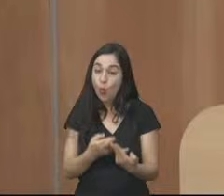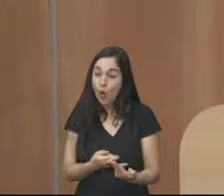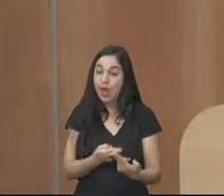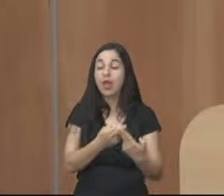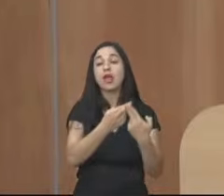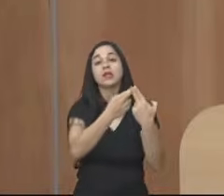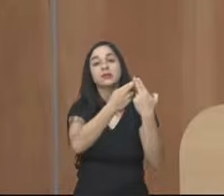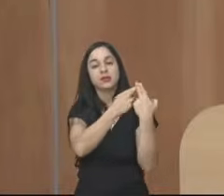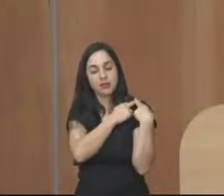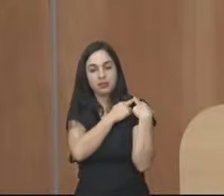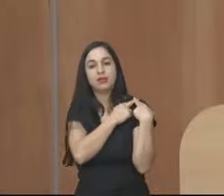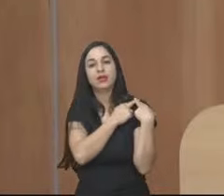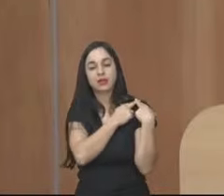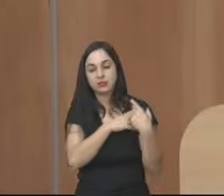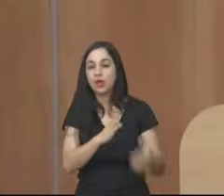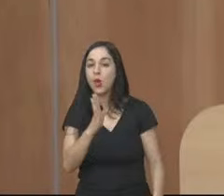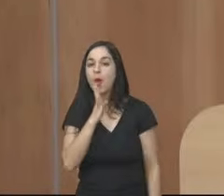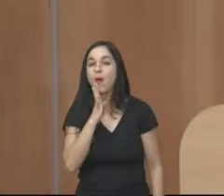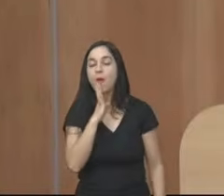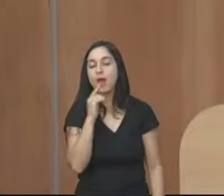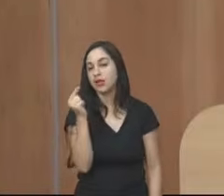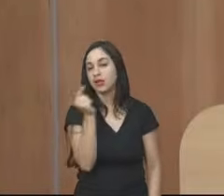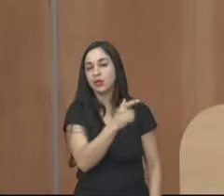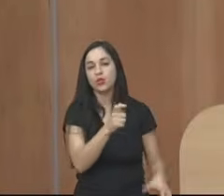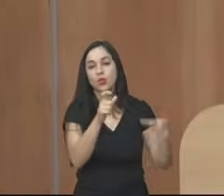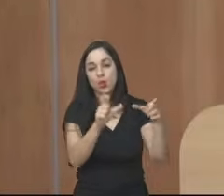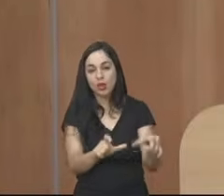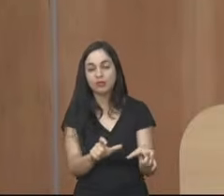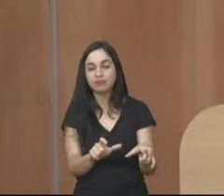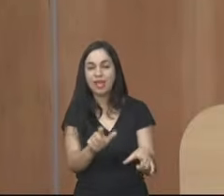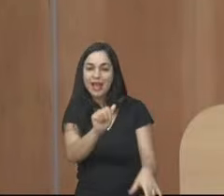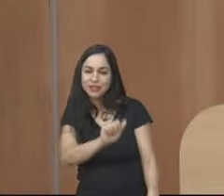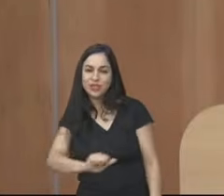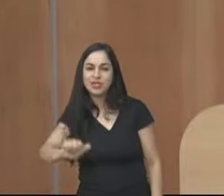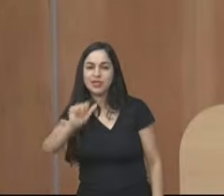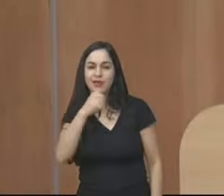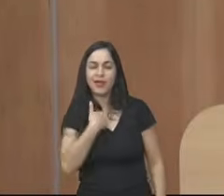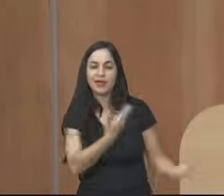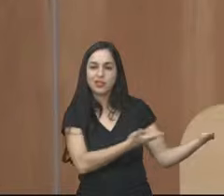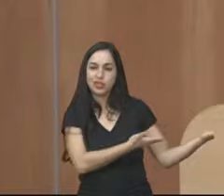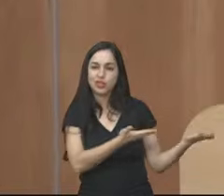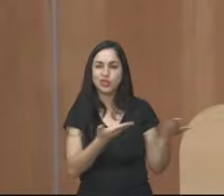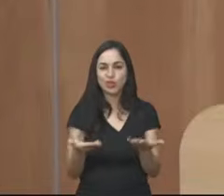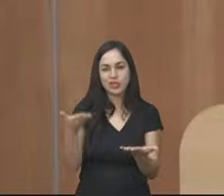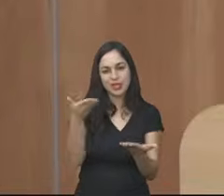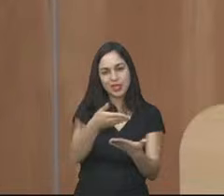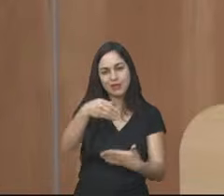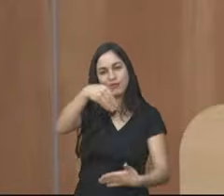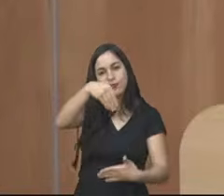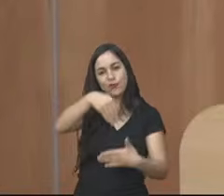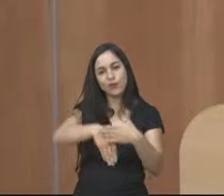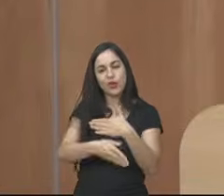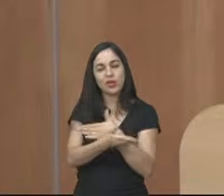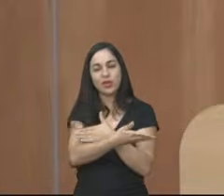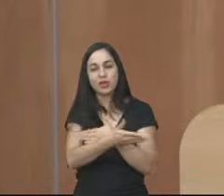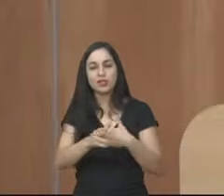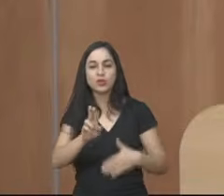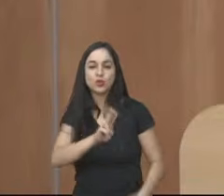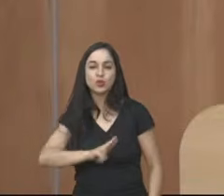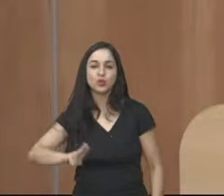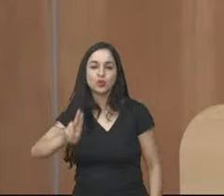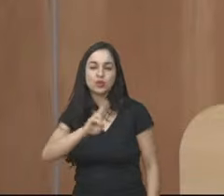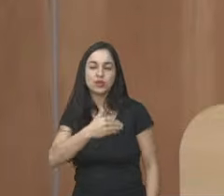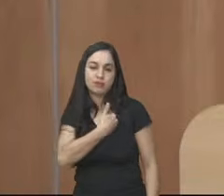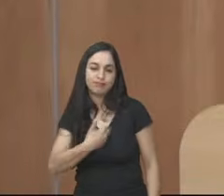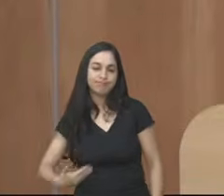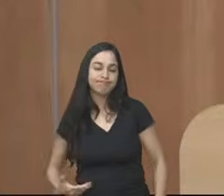responsabilidade, conhecendo essa entidade, é que a gente trouxe para essa casa, para ser votado, esse título de utilidade pública, porque eu